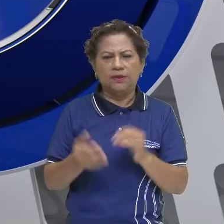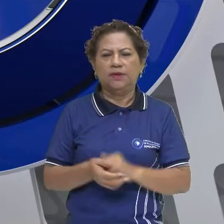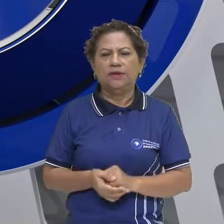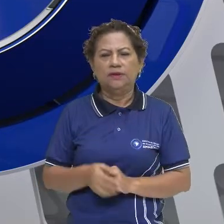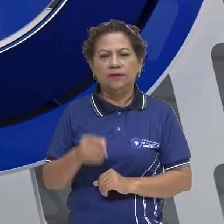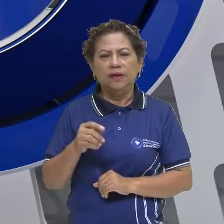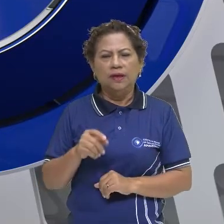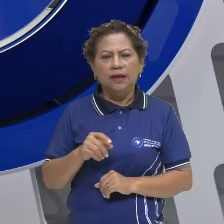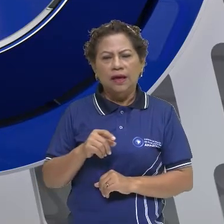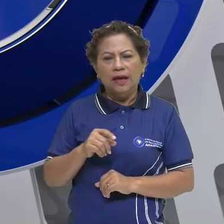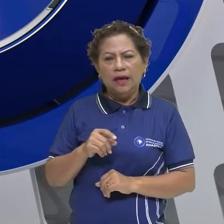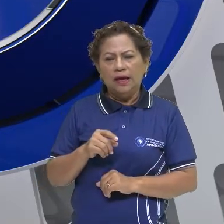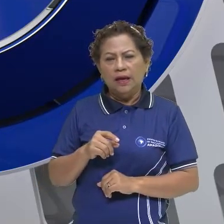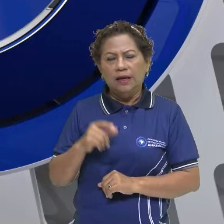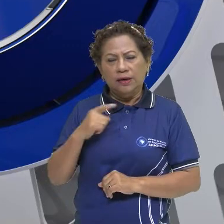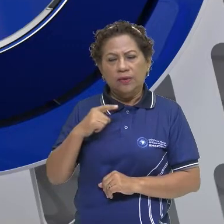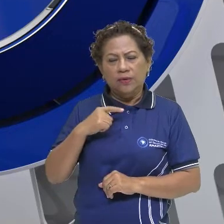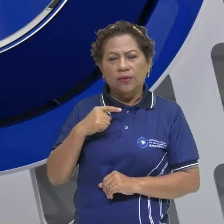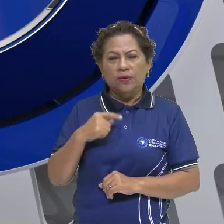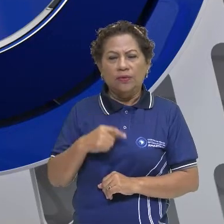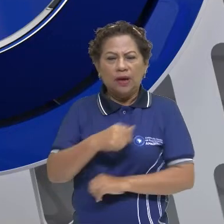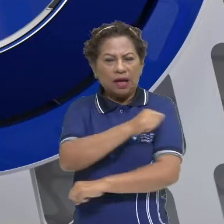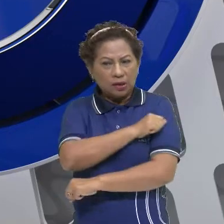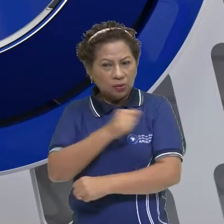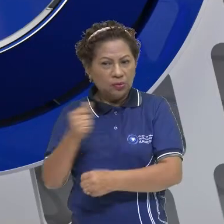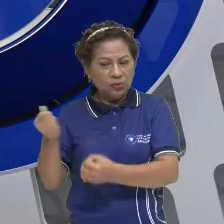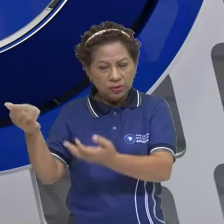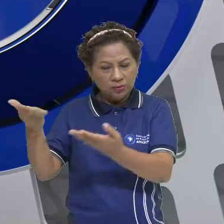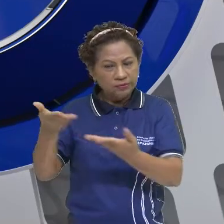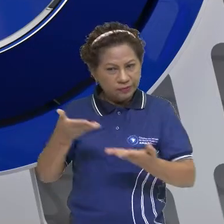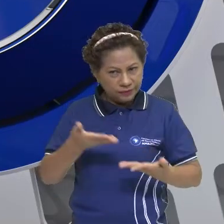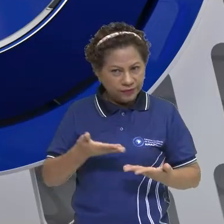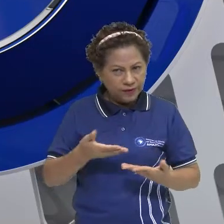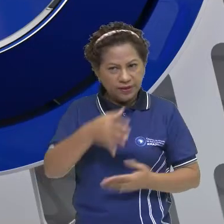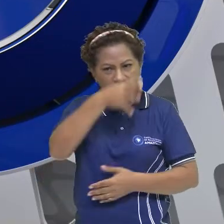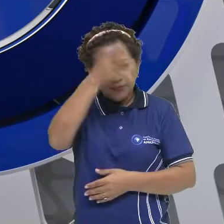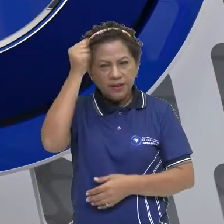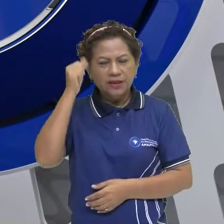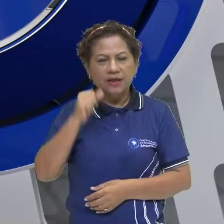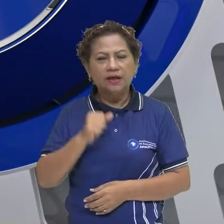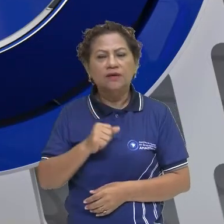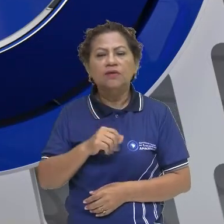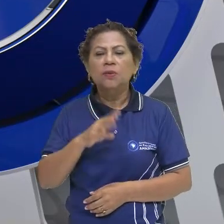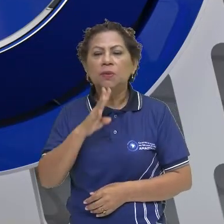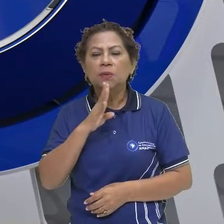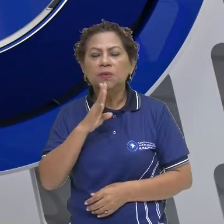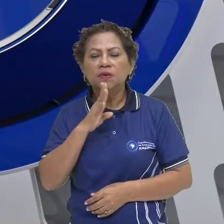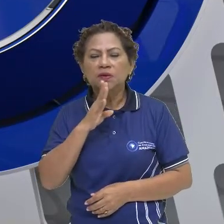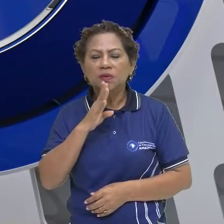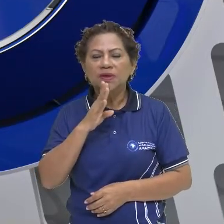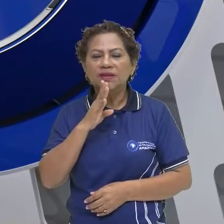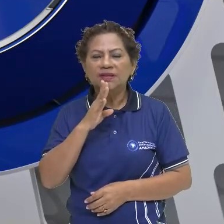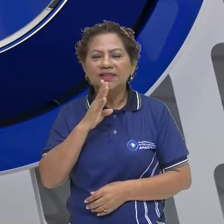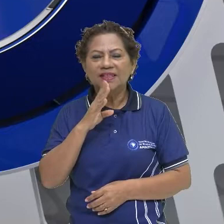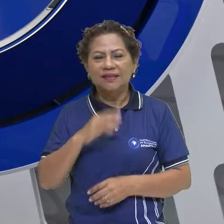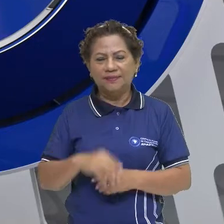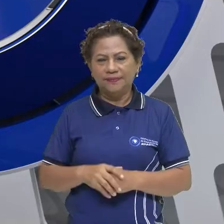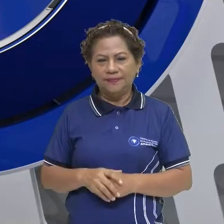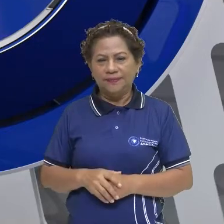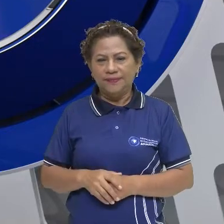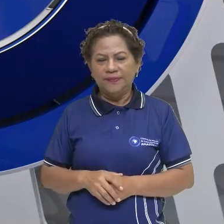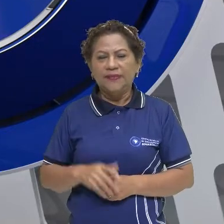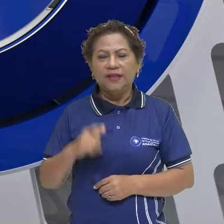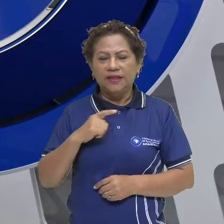Negra, mais uma vez, quando vocês estiverem aqui por Manaus, aproveita para conhecer a cidade. Tem uma caixa d'água